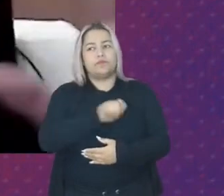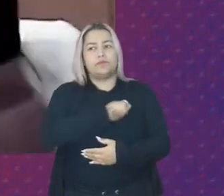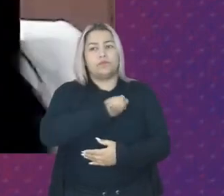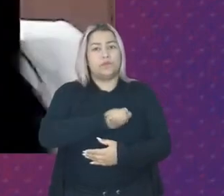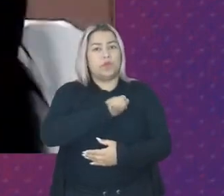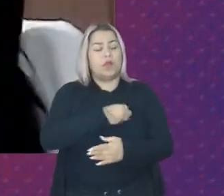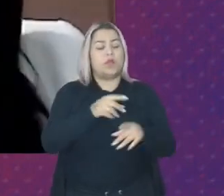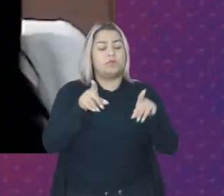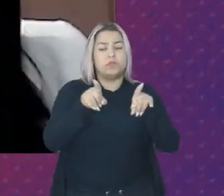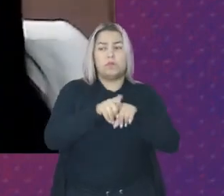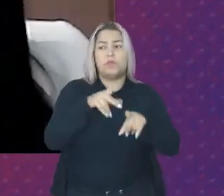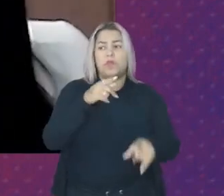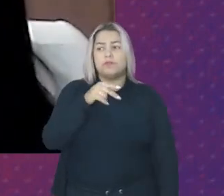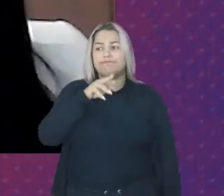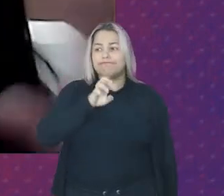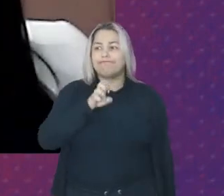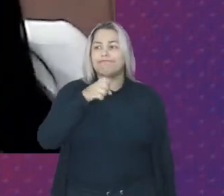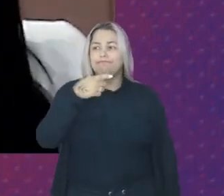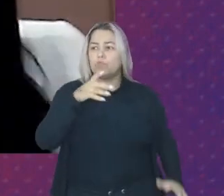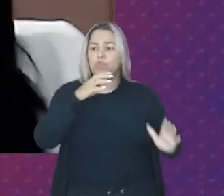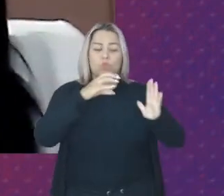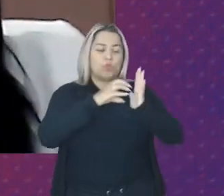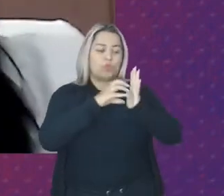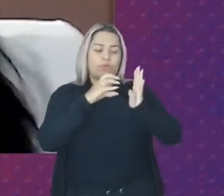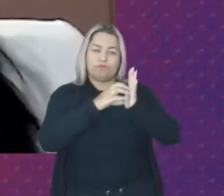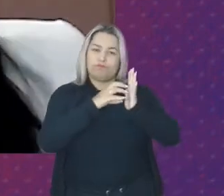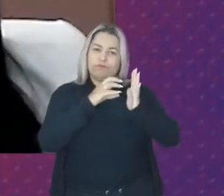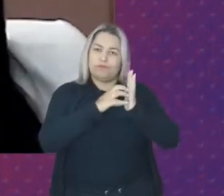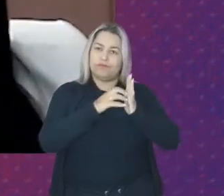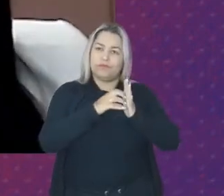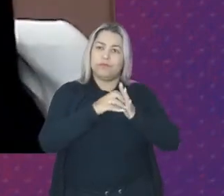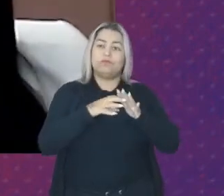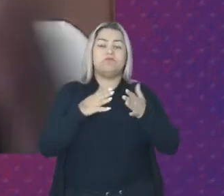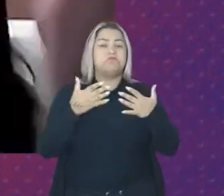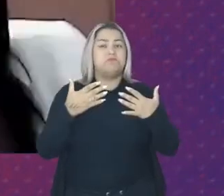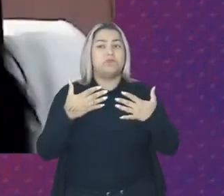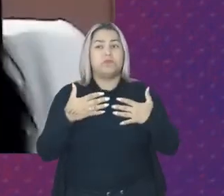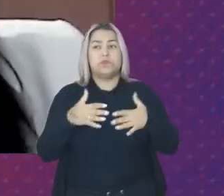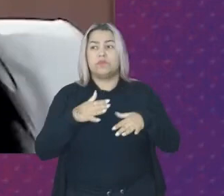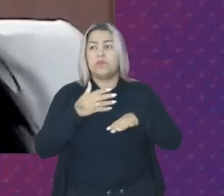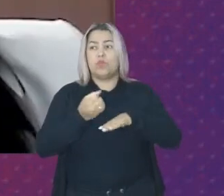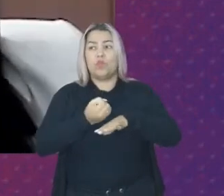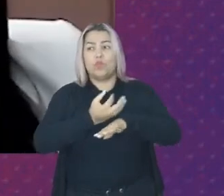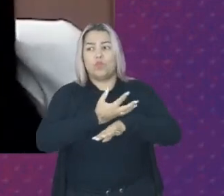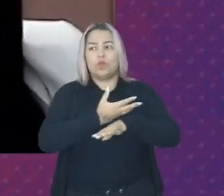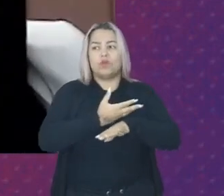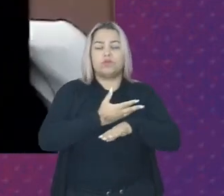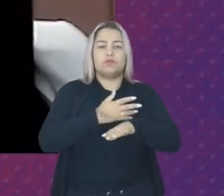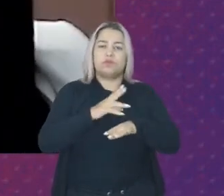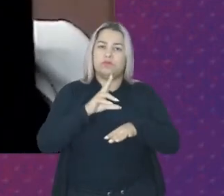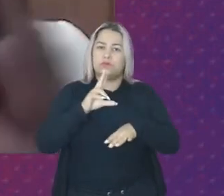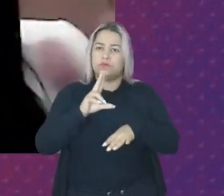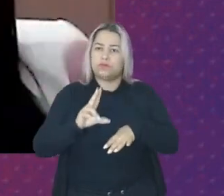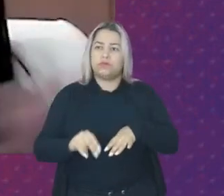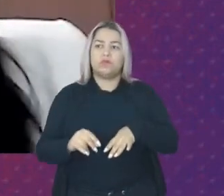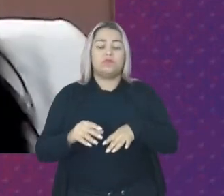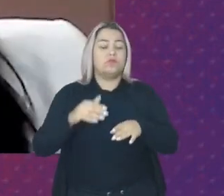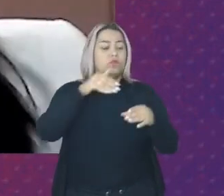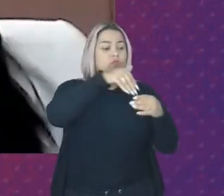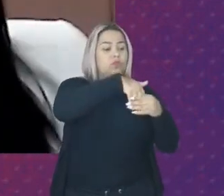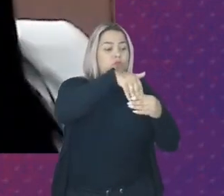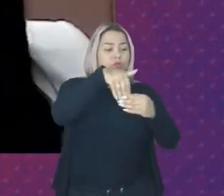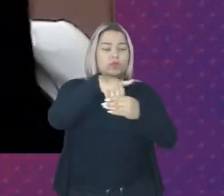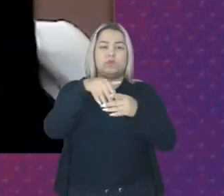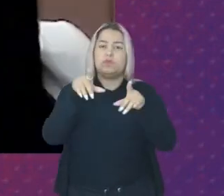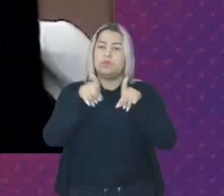parte da pré-campanha que é a parte de sensibilização. Não é a hora de você mobilizar para o voto, não é